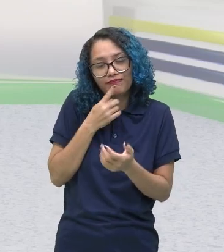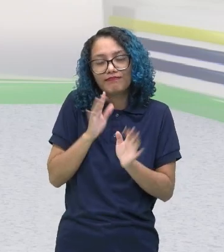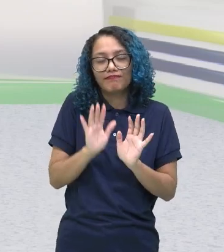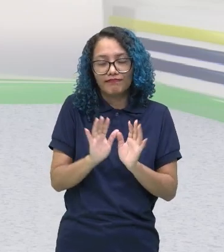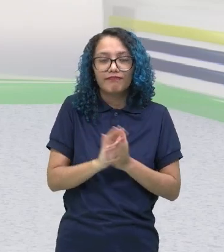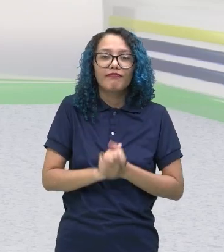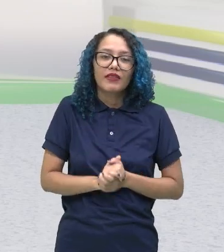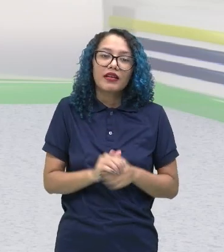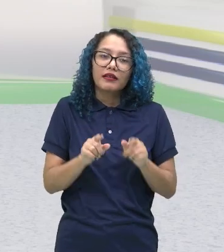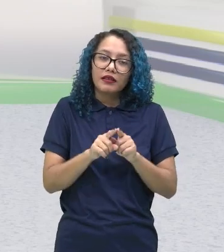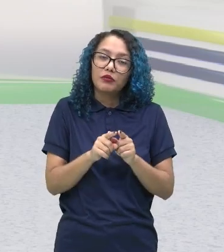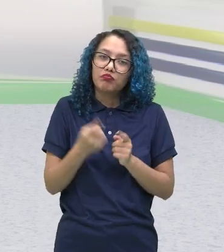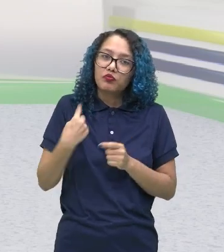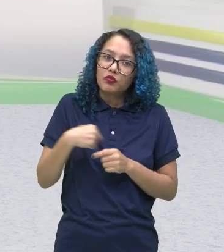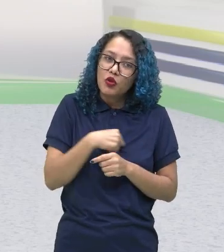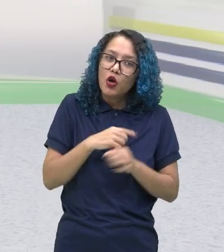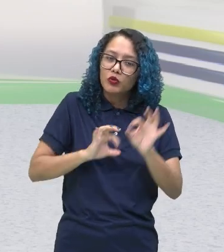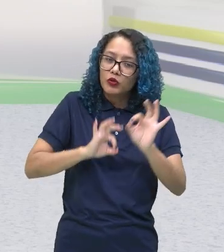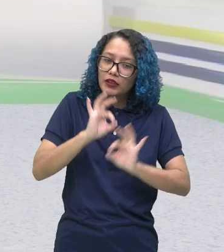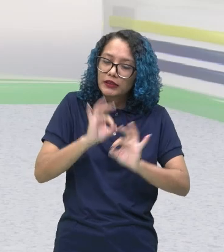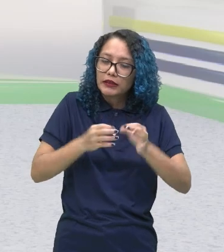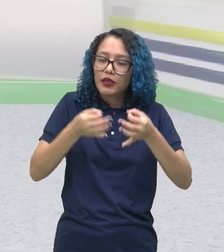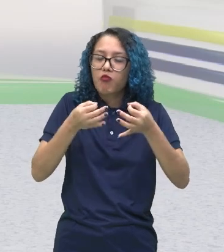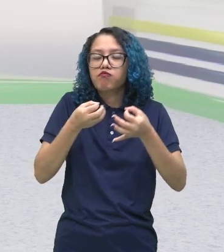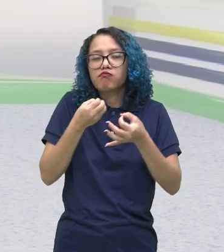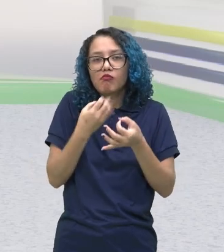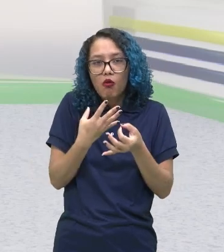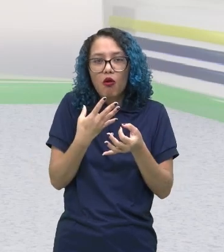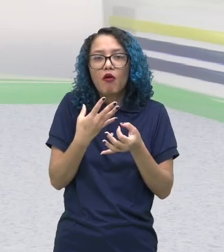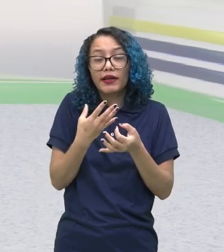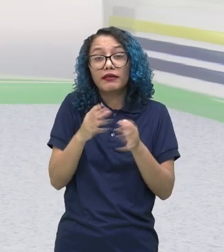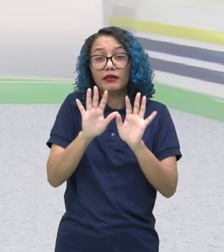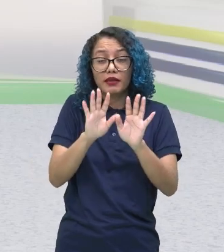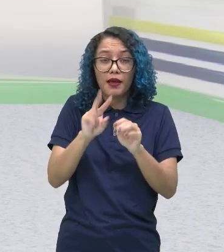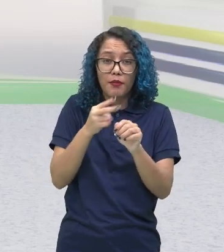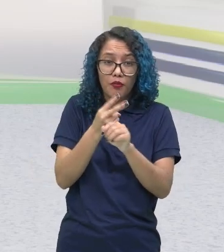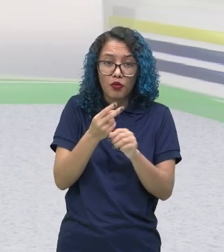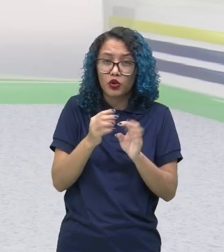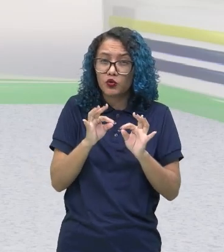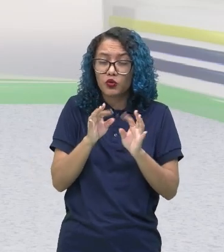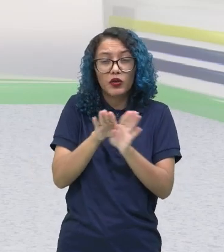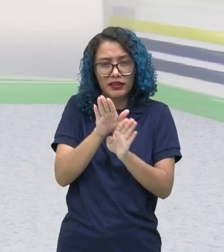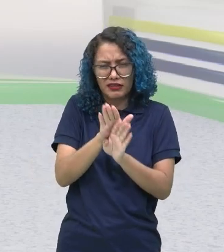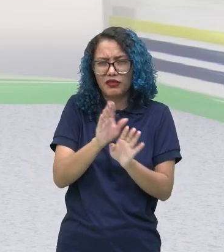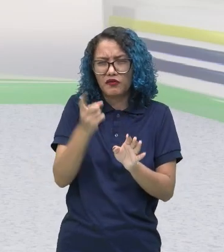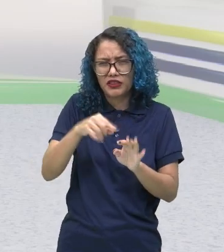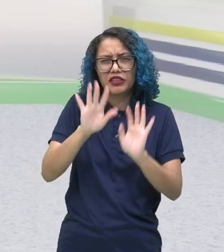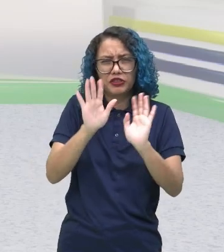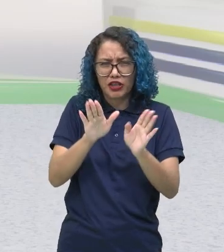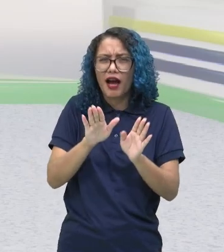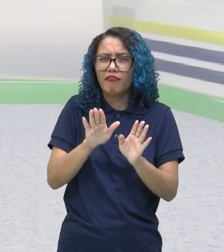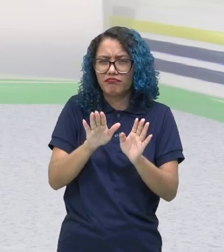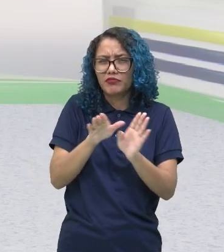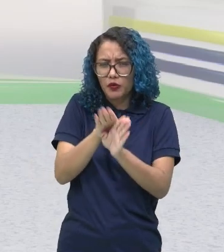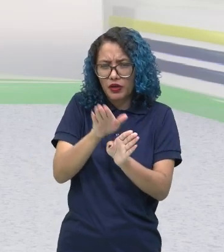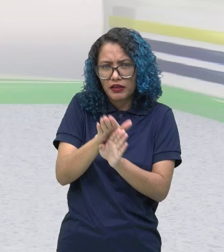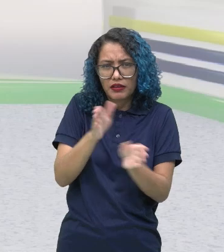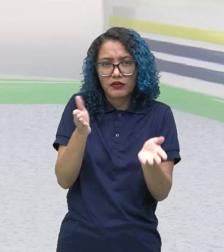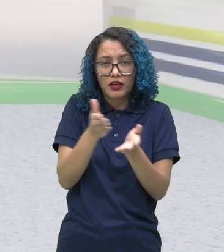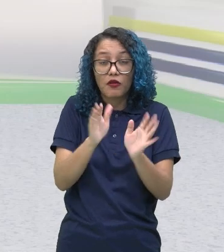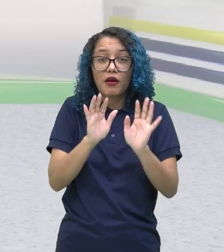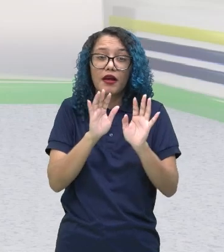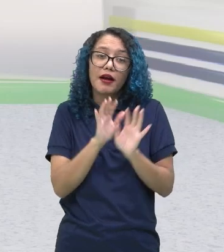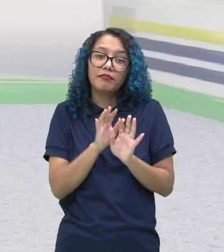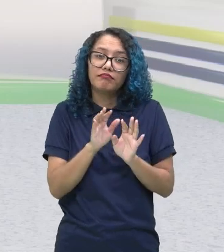estamos muito bem organizados e vocês estarão aí recebendo, né? Todas as orientações já estão recebendo, né? Porém,